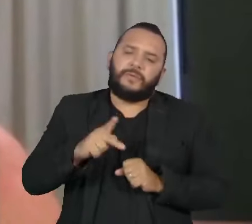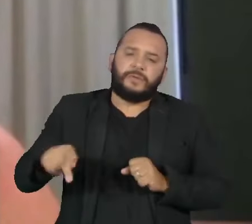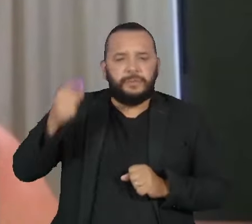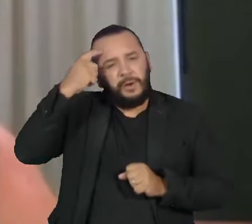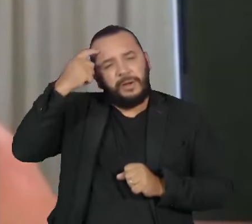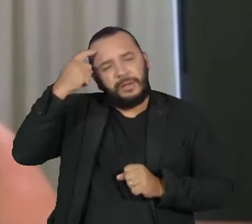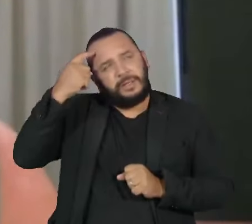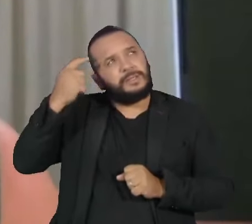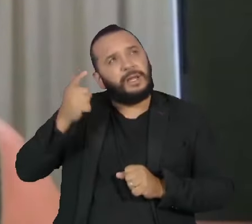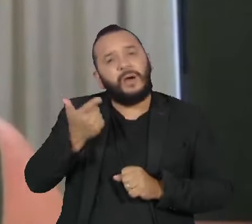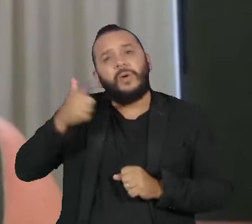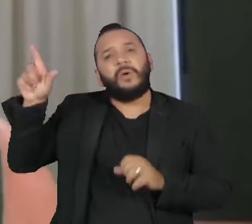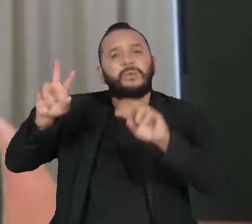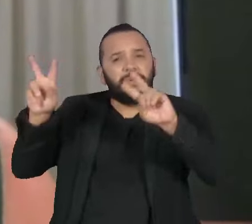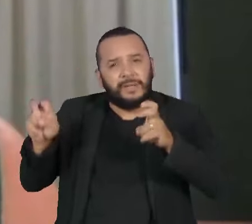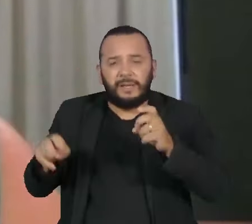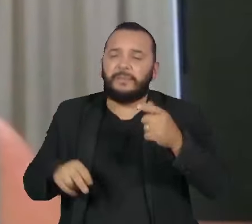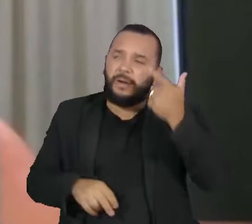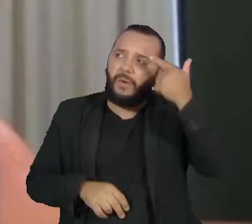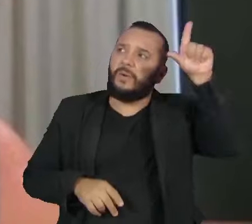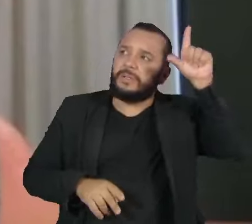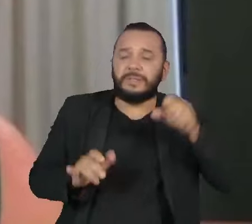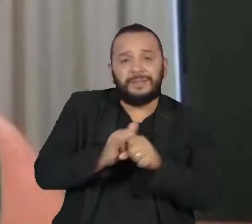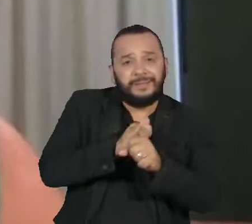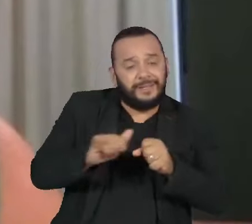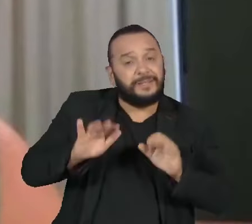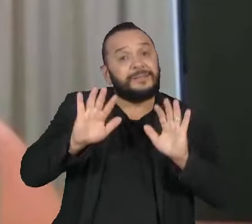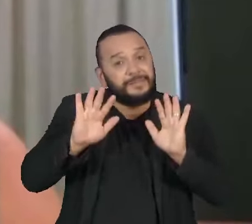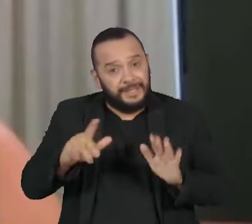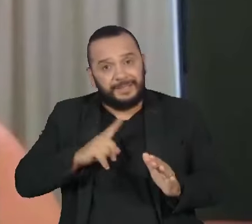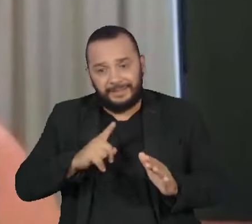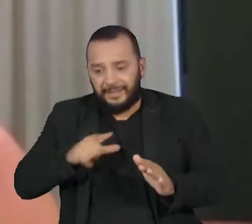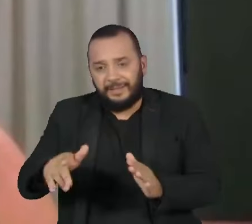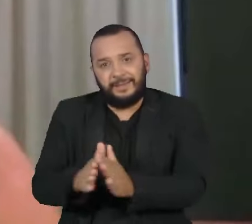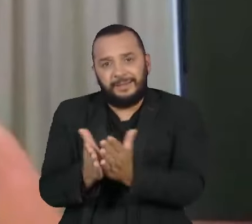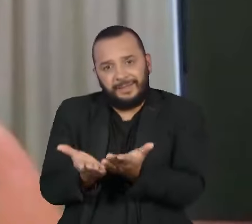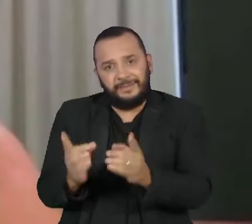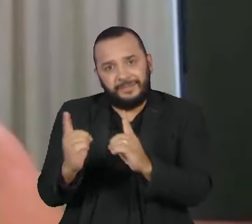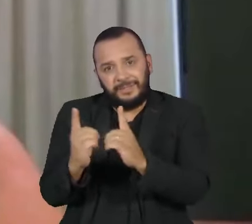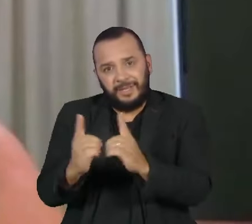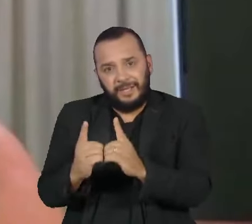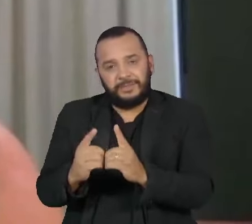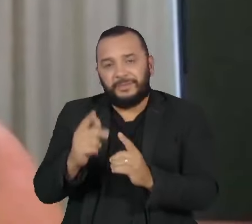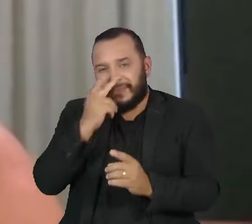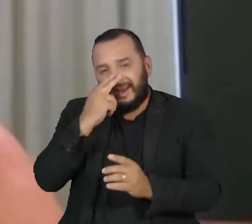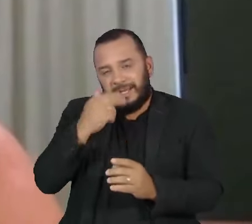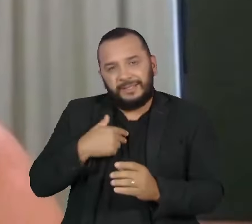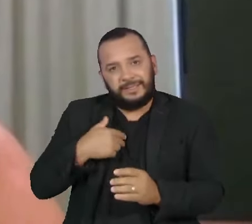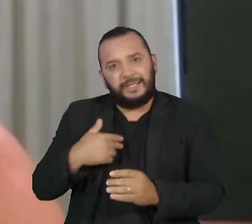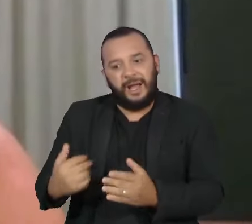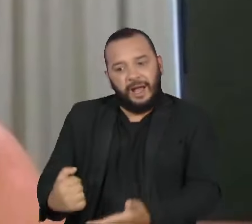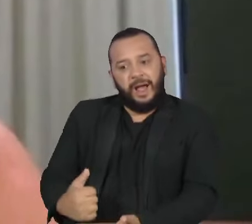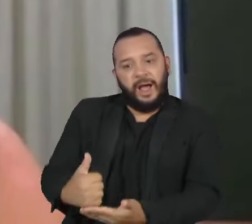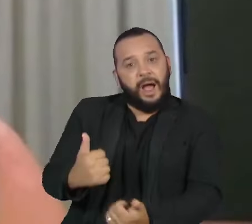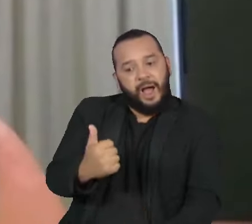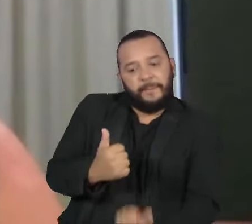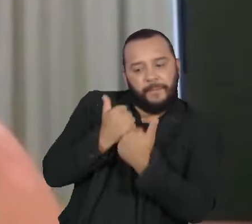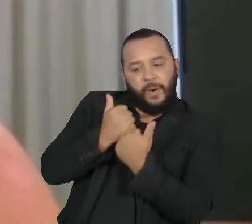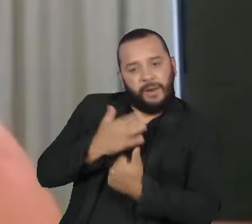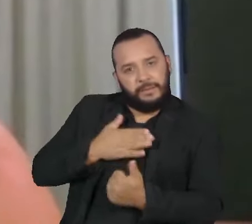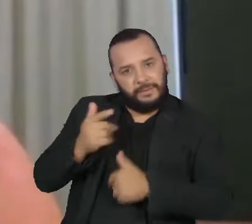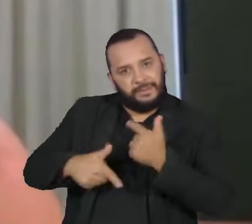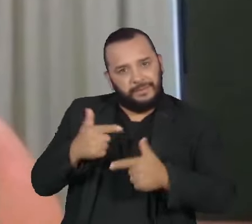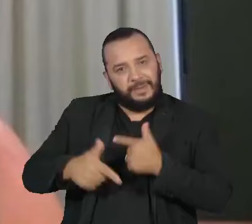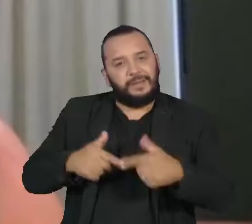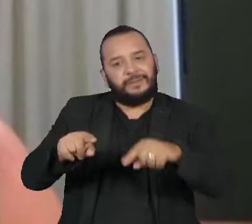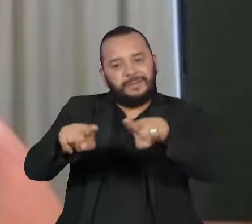pensar em outras atividades, mas, de alguma forma, ele tem ali algum material que orienta o trabalho que ele vai desenvolver em sala de aula.